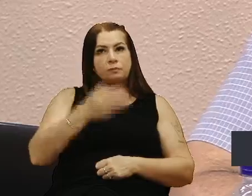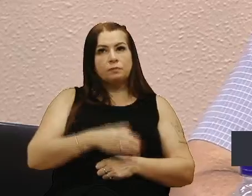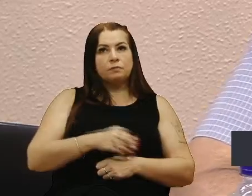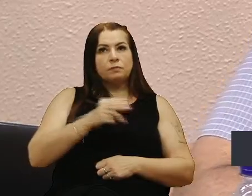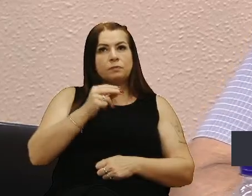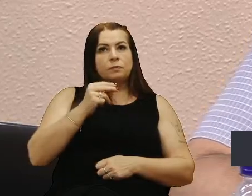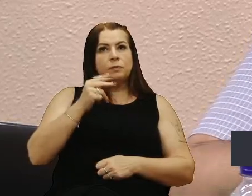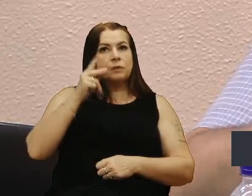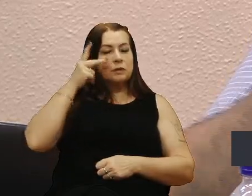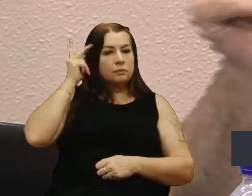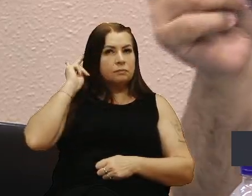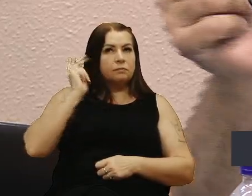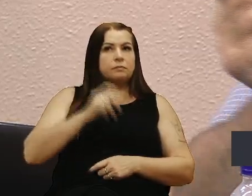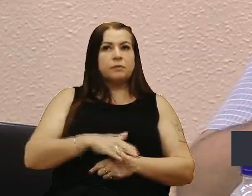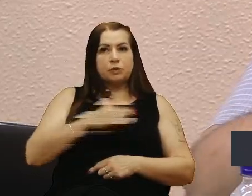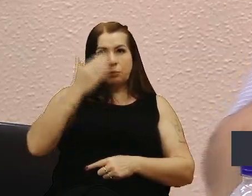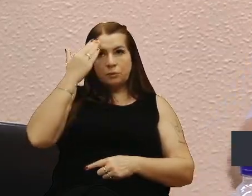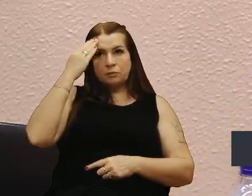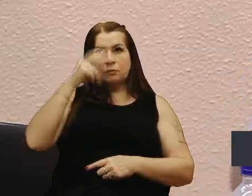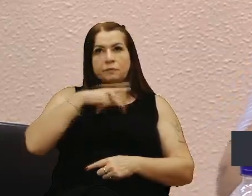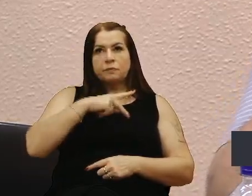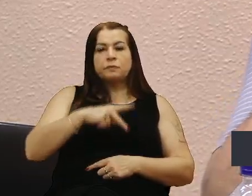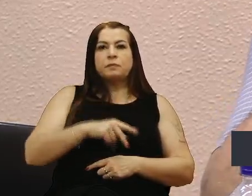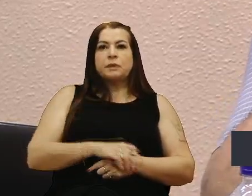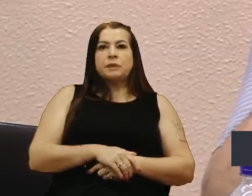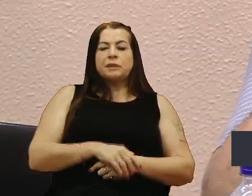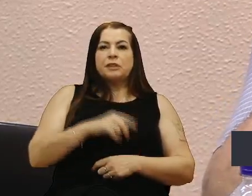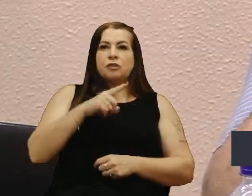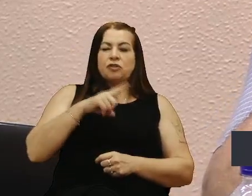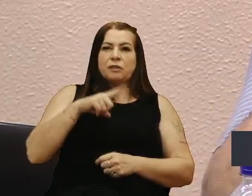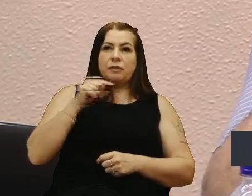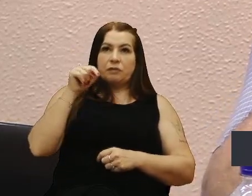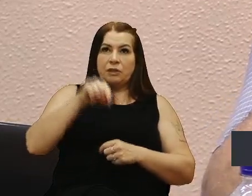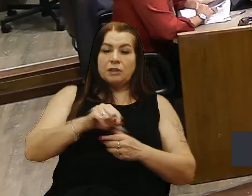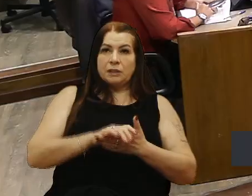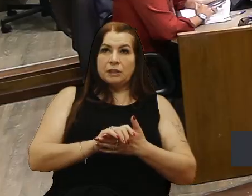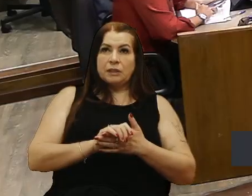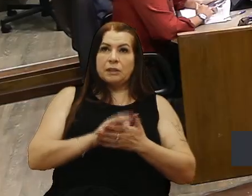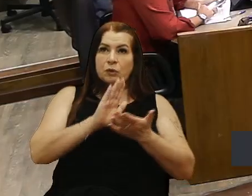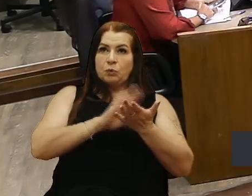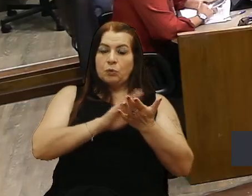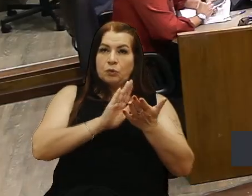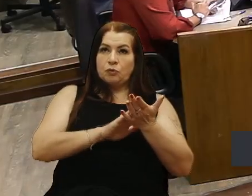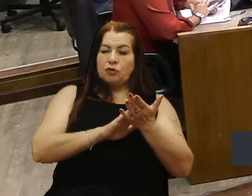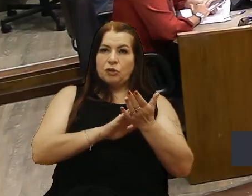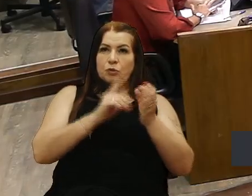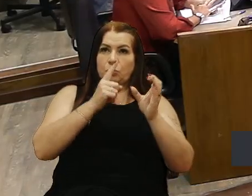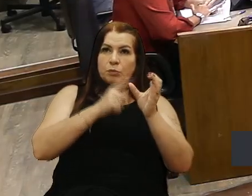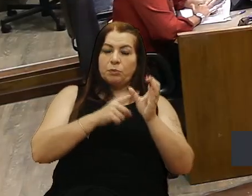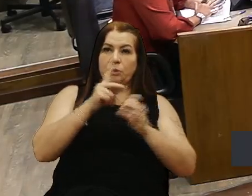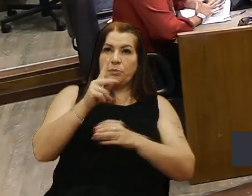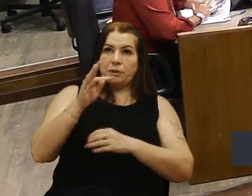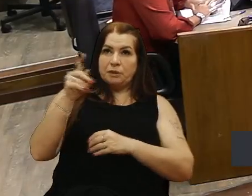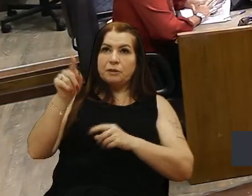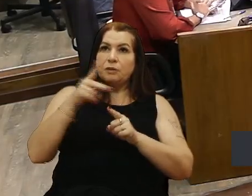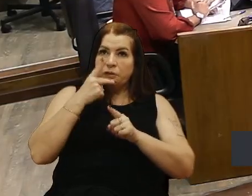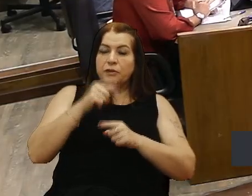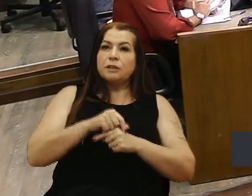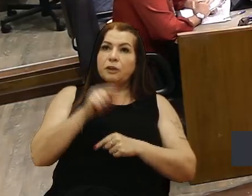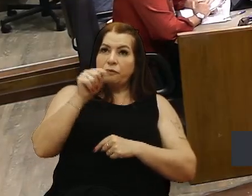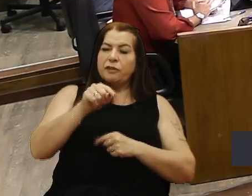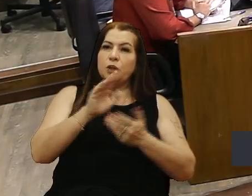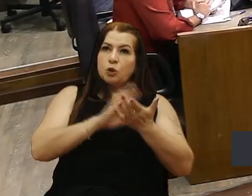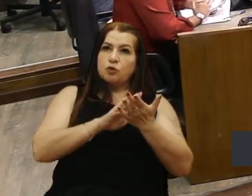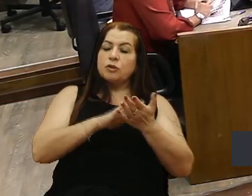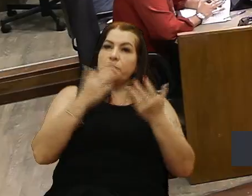vereador Iago Morandi. Obrigado, presidente. Se tiver que vir aqui e elogiar um comunista, um petista, como é o caso do senhor, eu venho